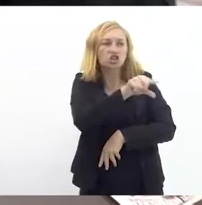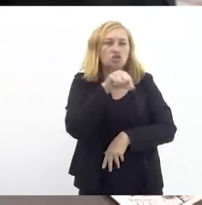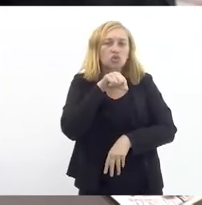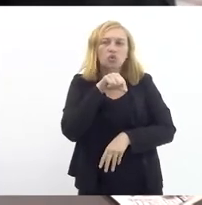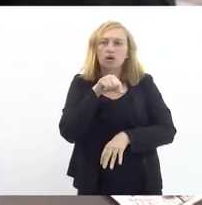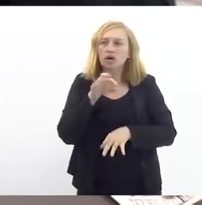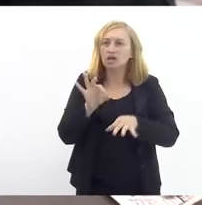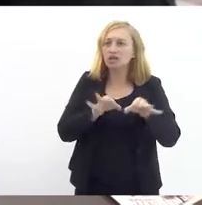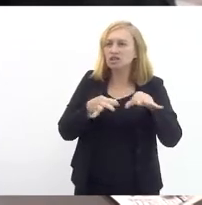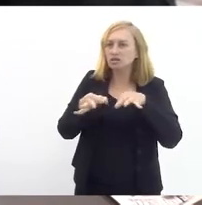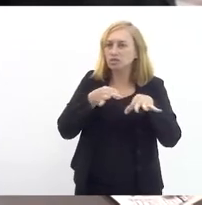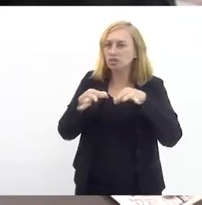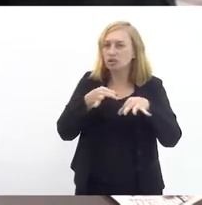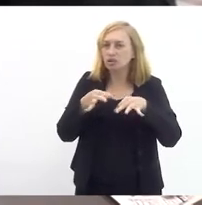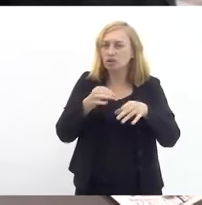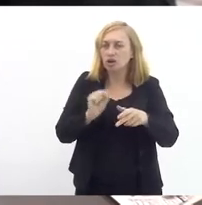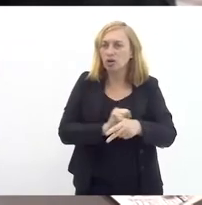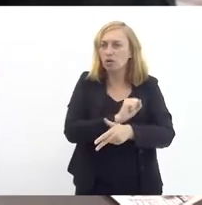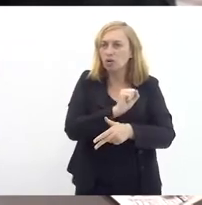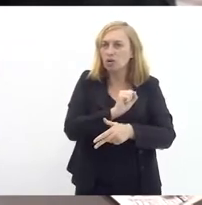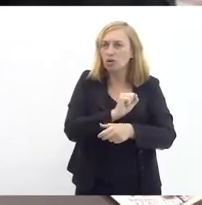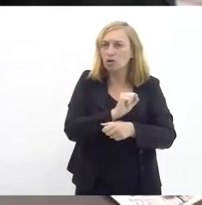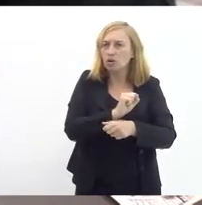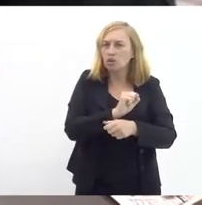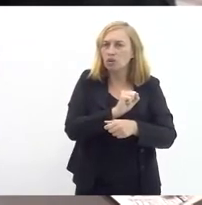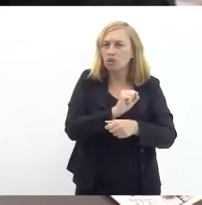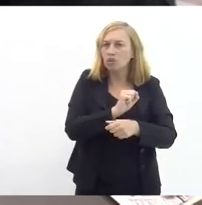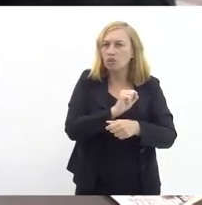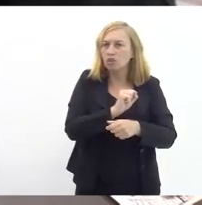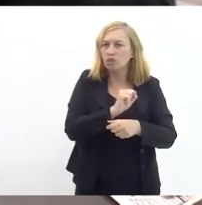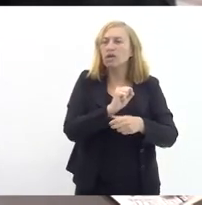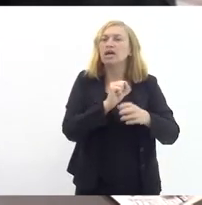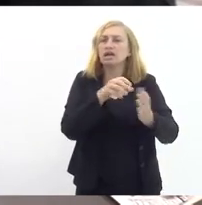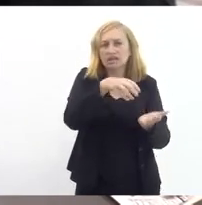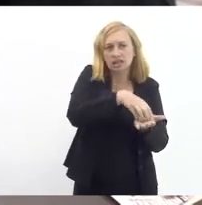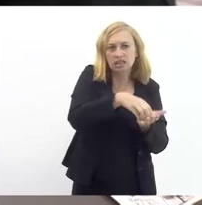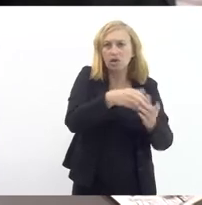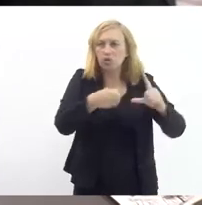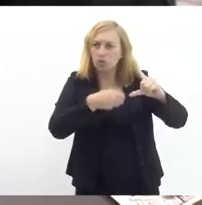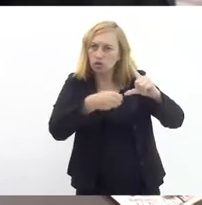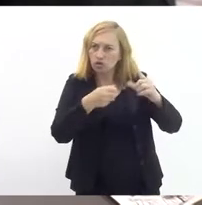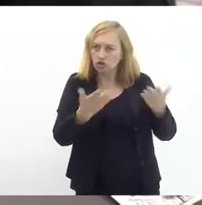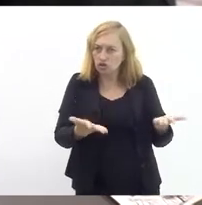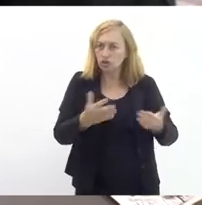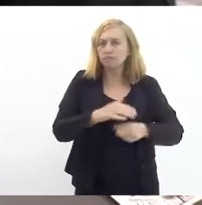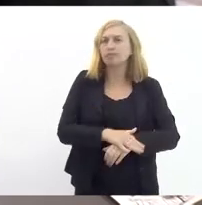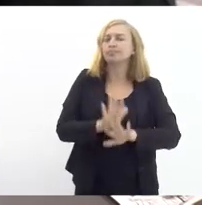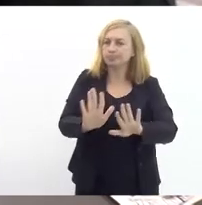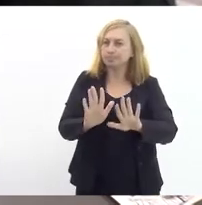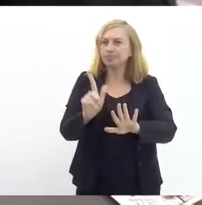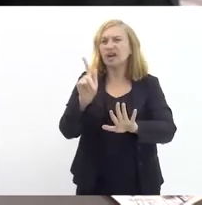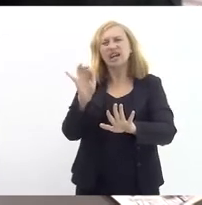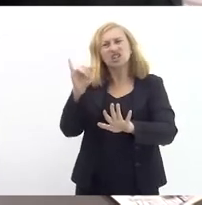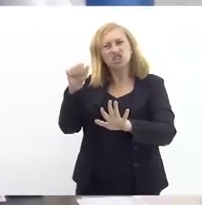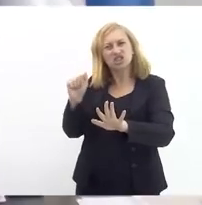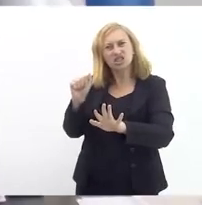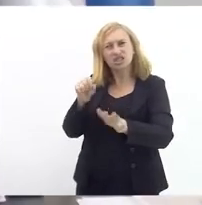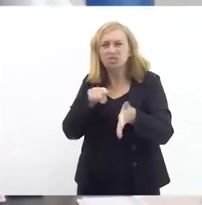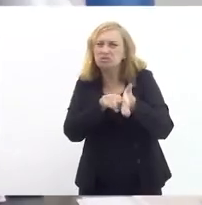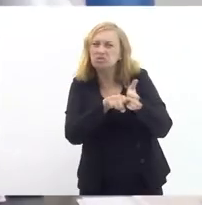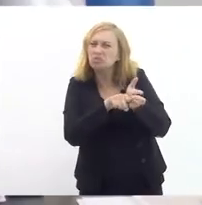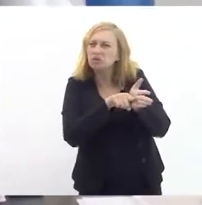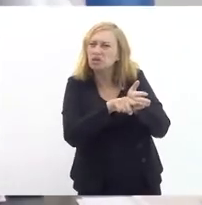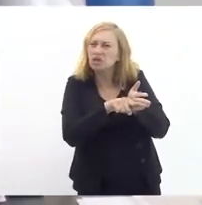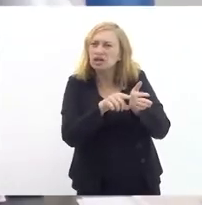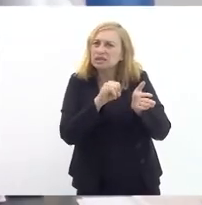parâmetros é o poder concedente, e a Central Logística, né? Mas se a agência atua para verificar se